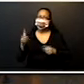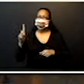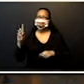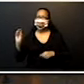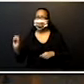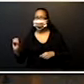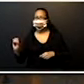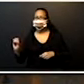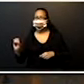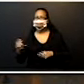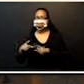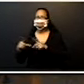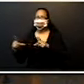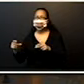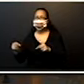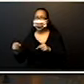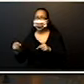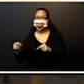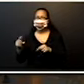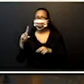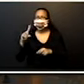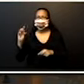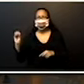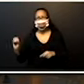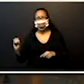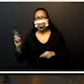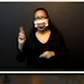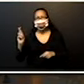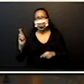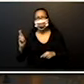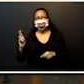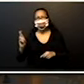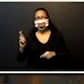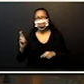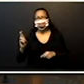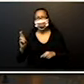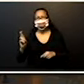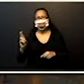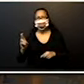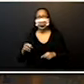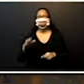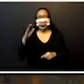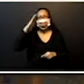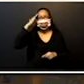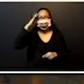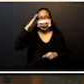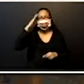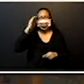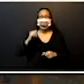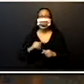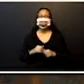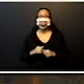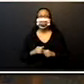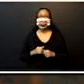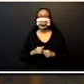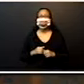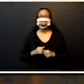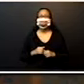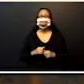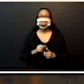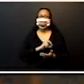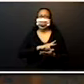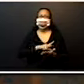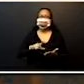10. Também não é 100? É isso que o exercício está falando. Existem várias formas